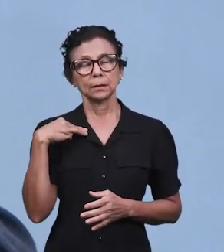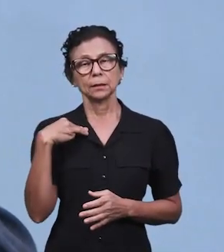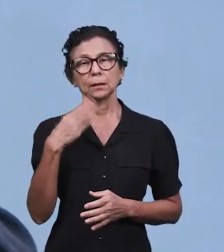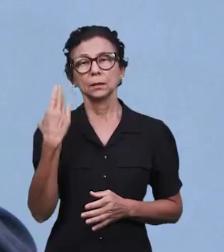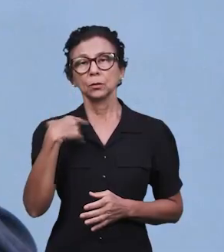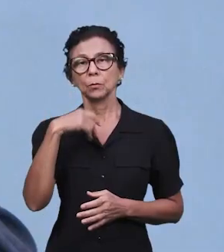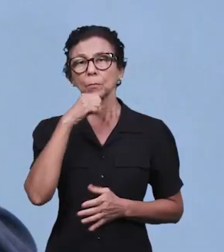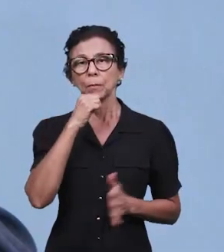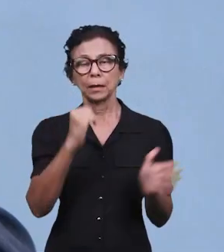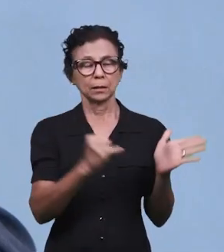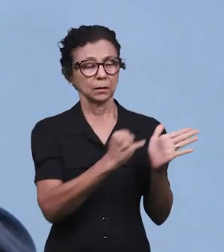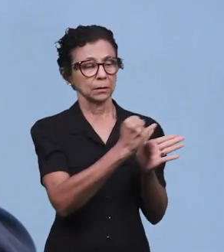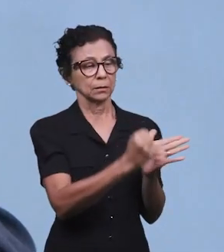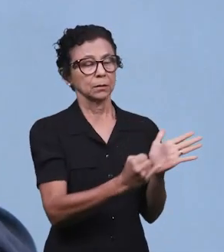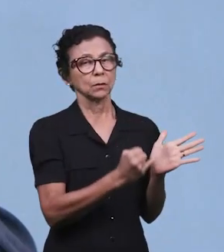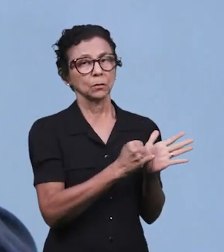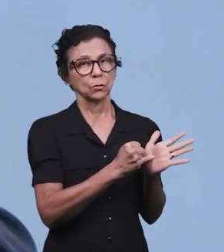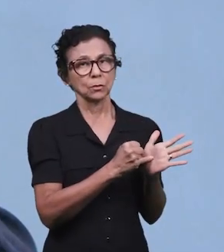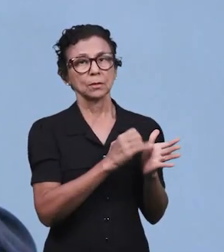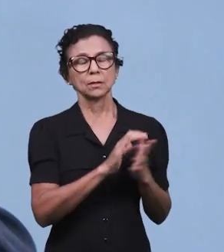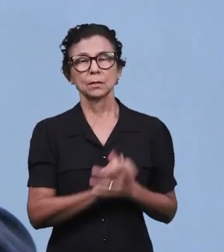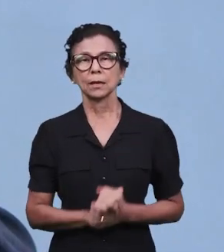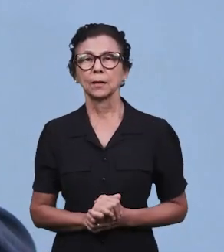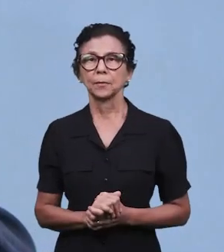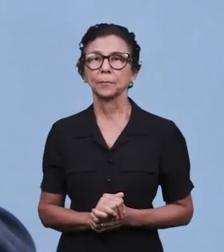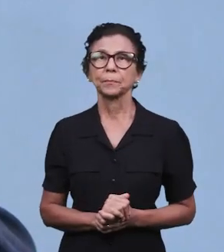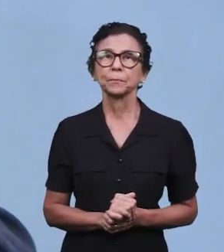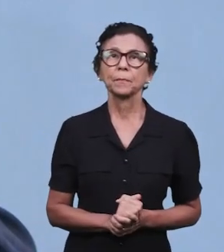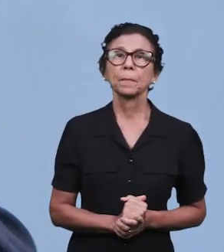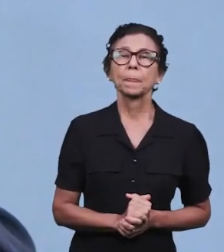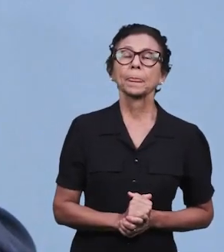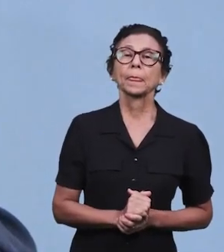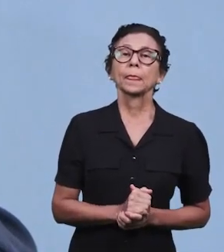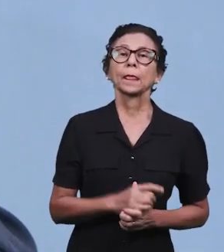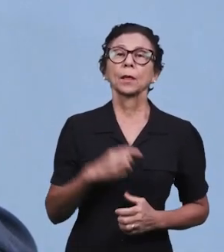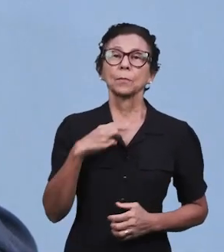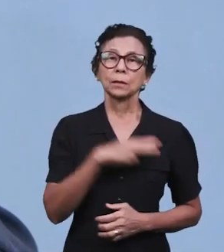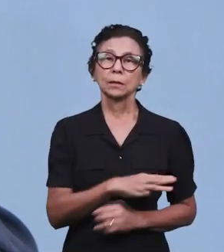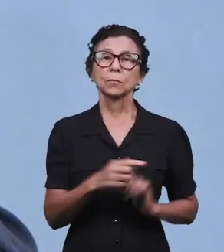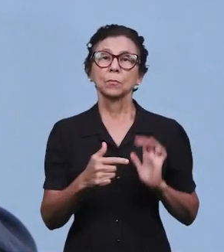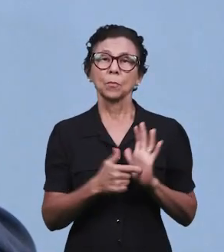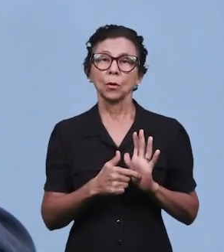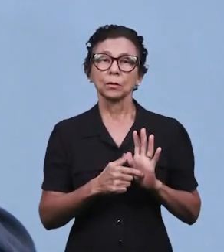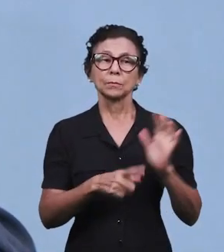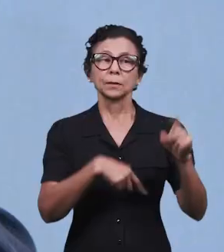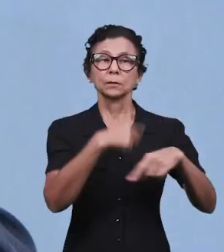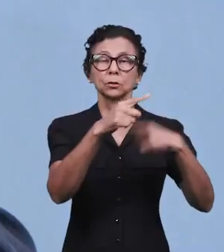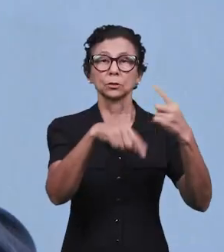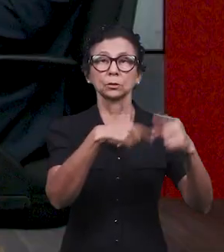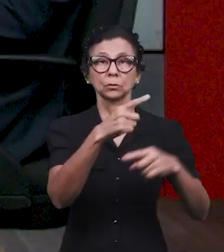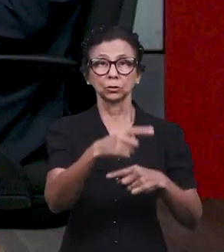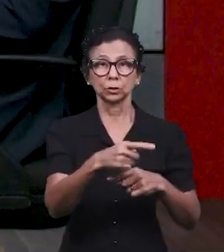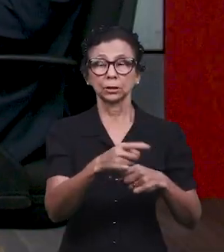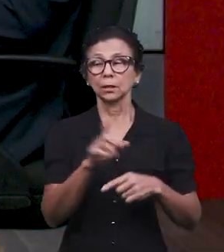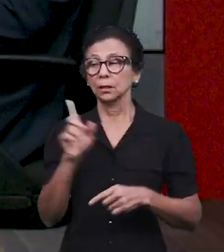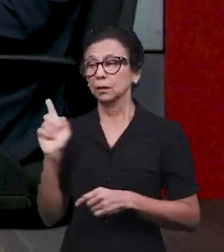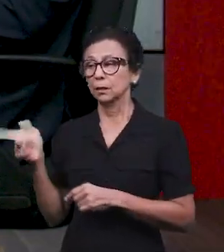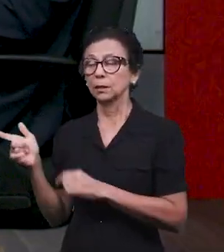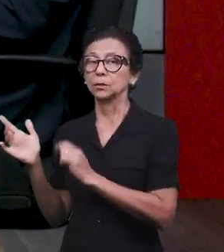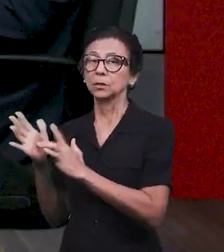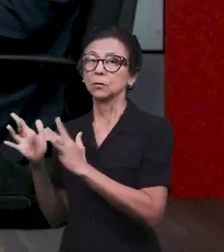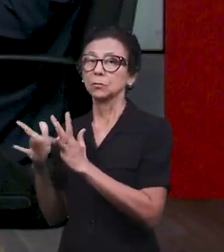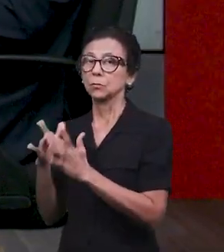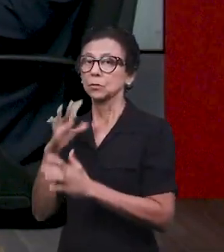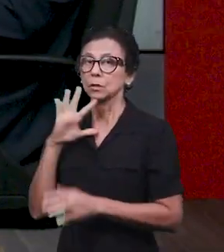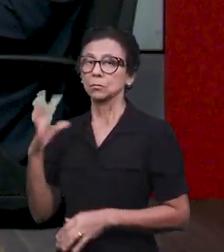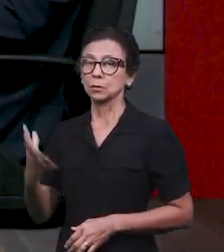e Lucas registram a genealogia de Jesus, mostrando que ele era o Salvador prometido. Mateus